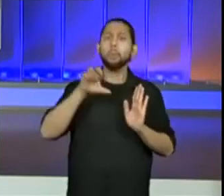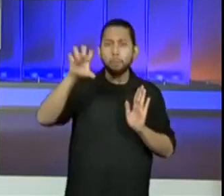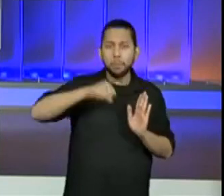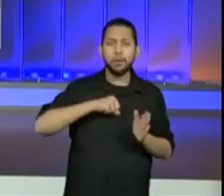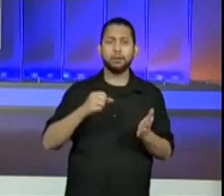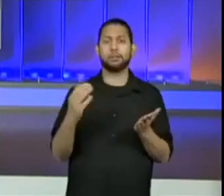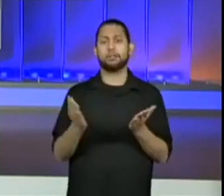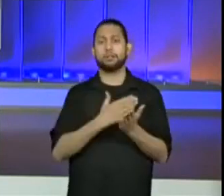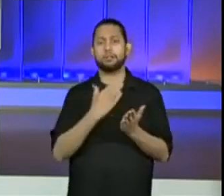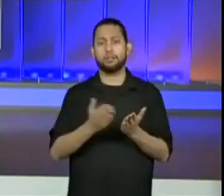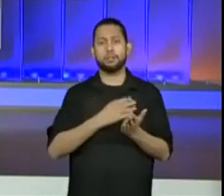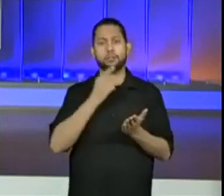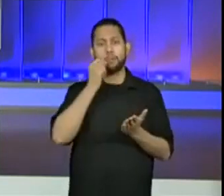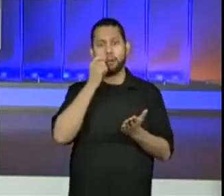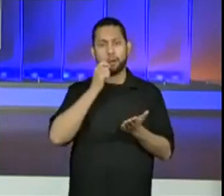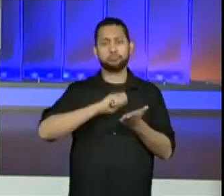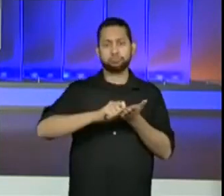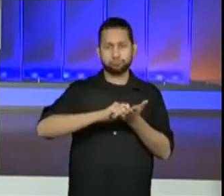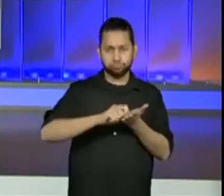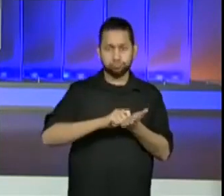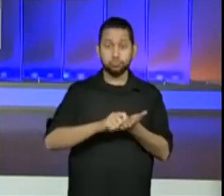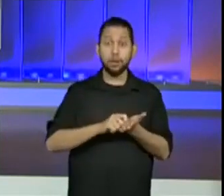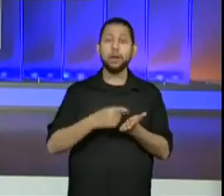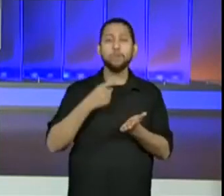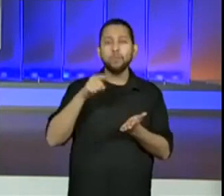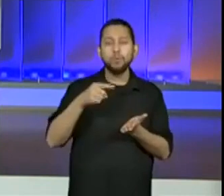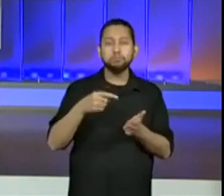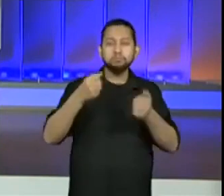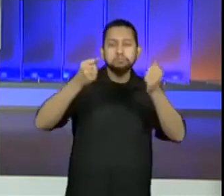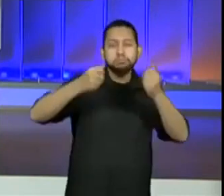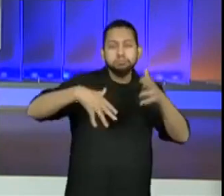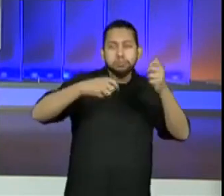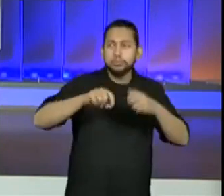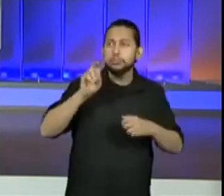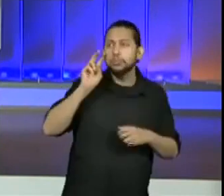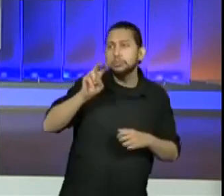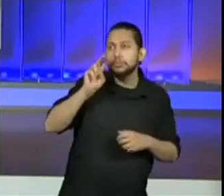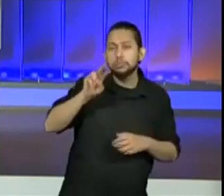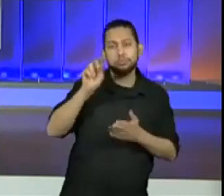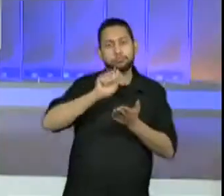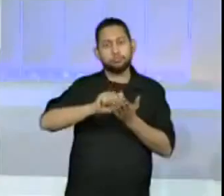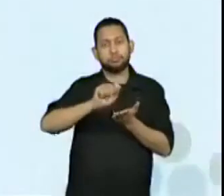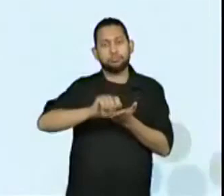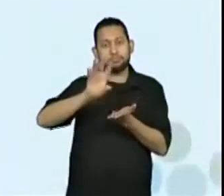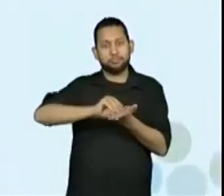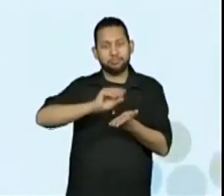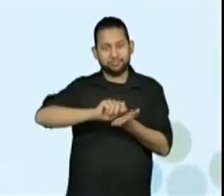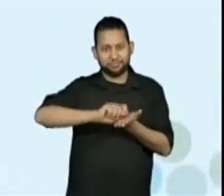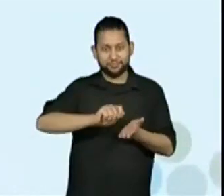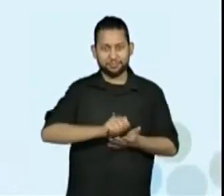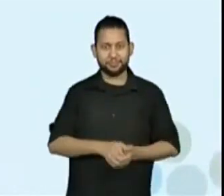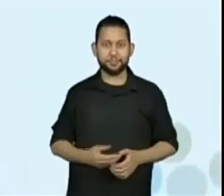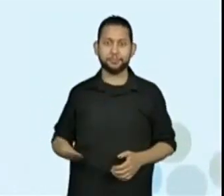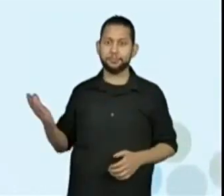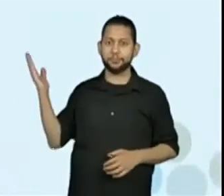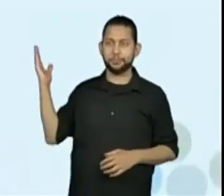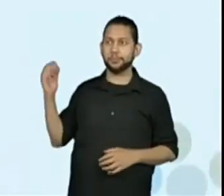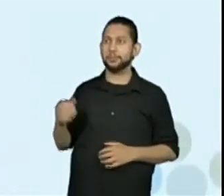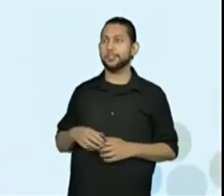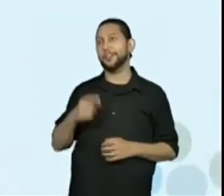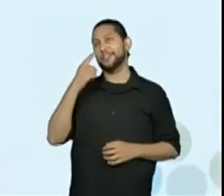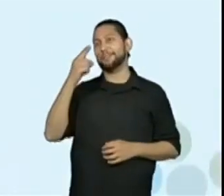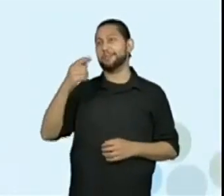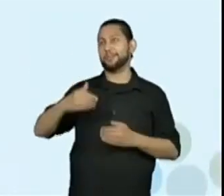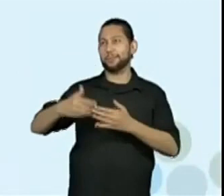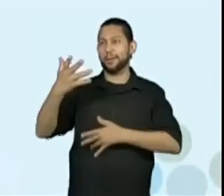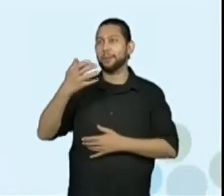um lápis em mãos, para que faça anotações sobre a aula de ciências que vamos ter. Os professores apontam ali,